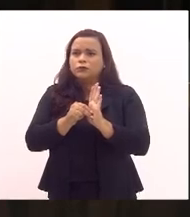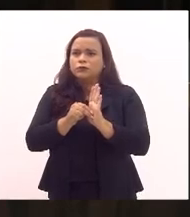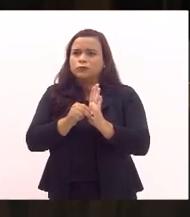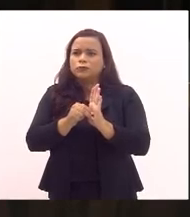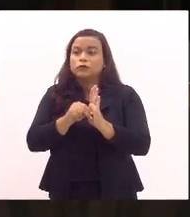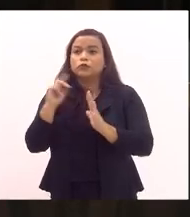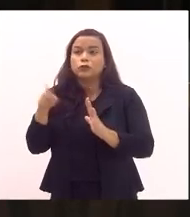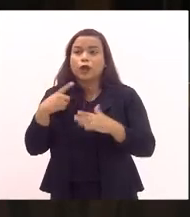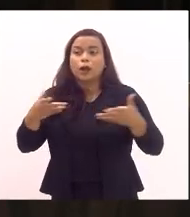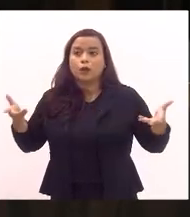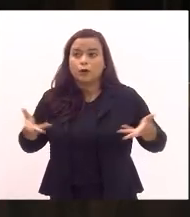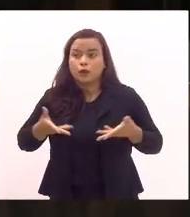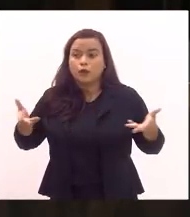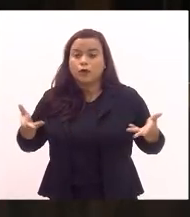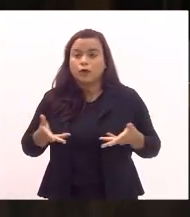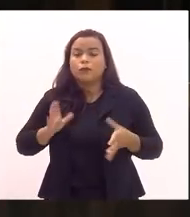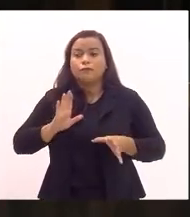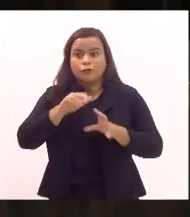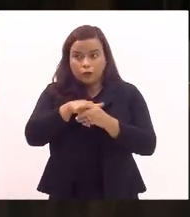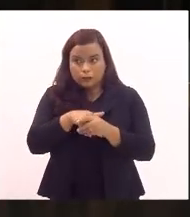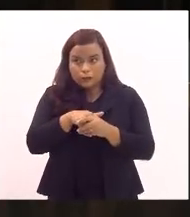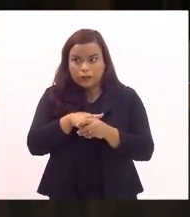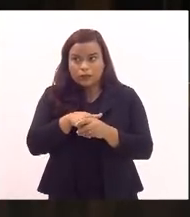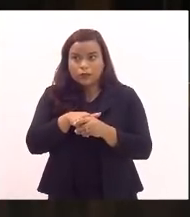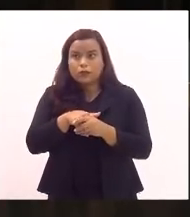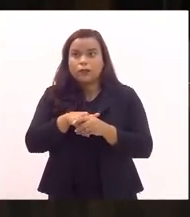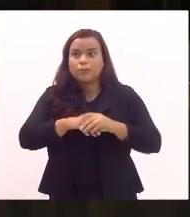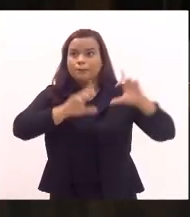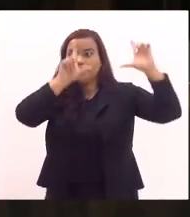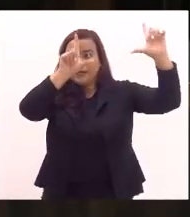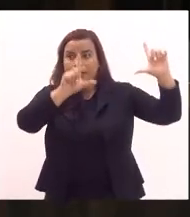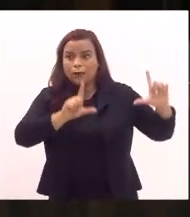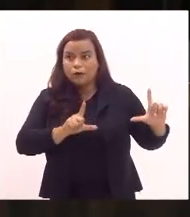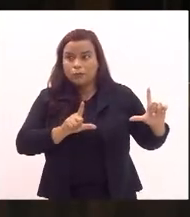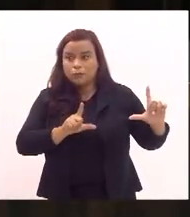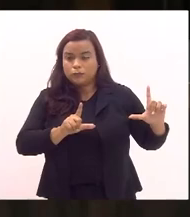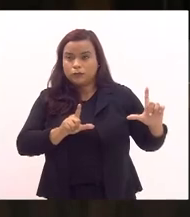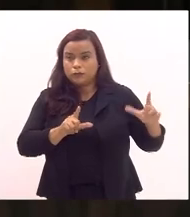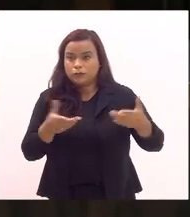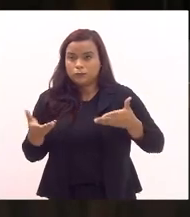vamos é votar no painel